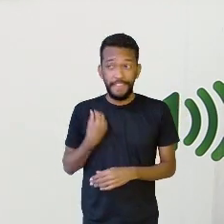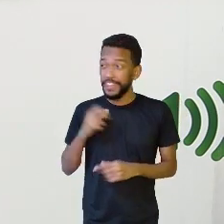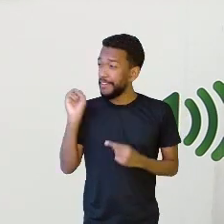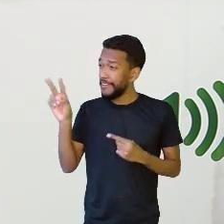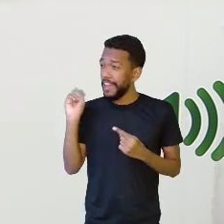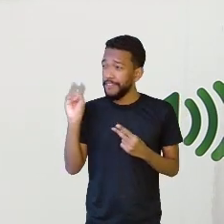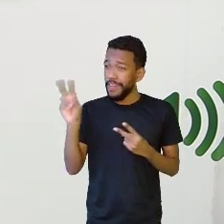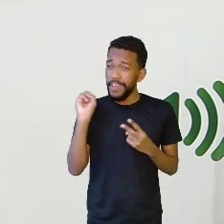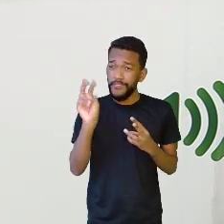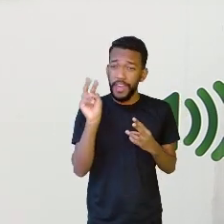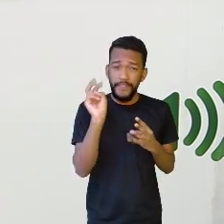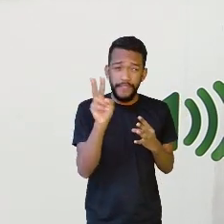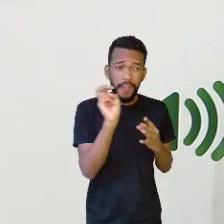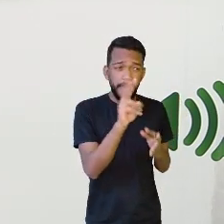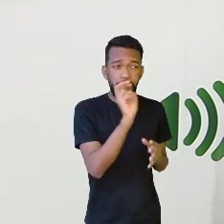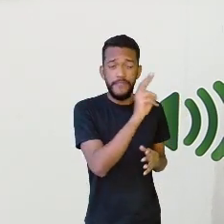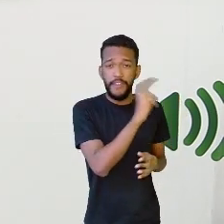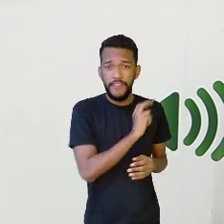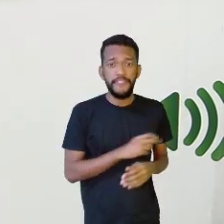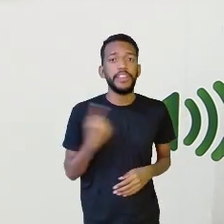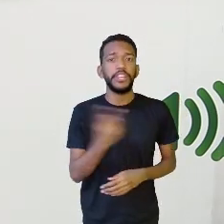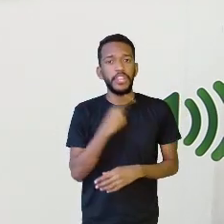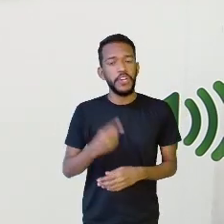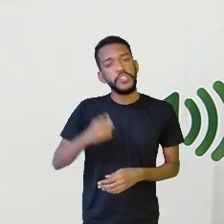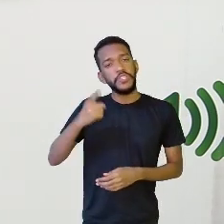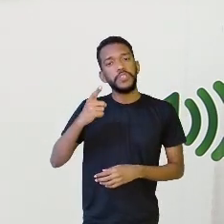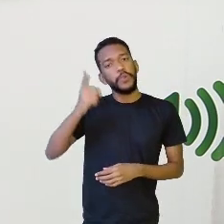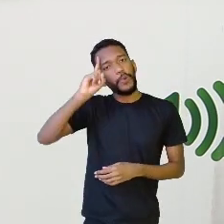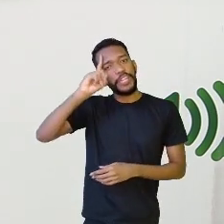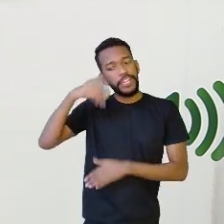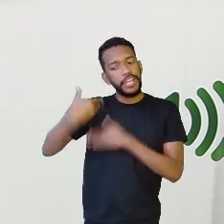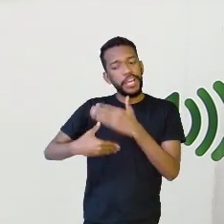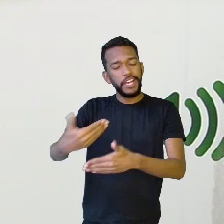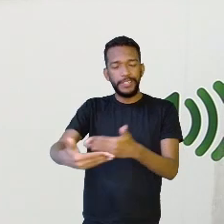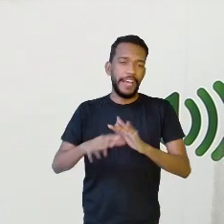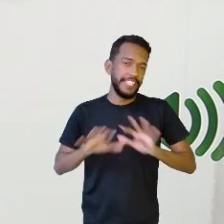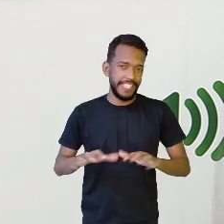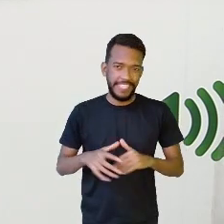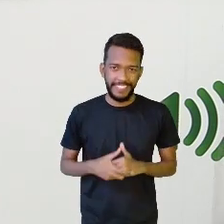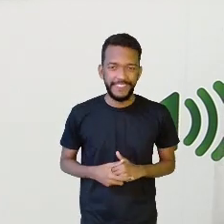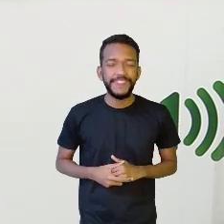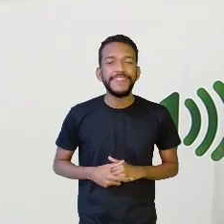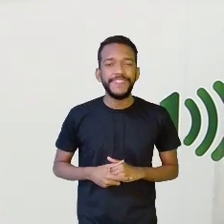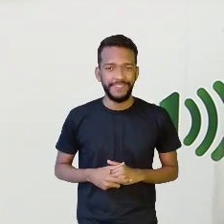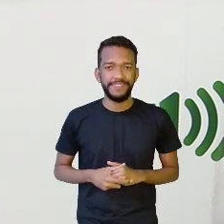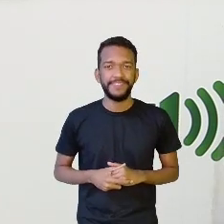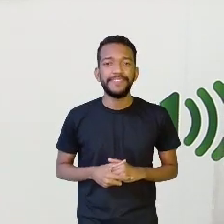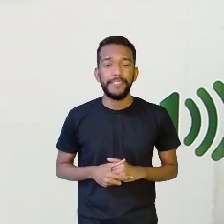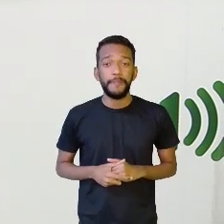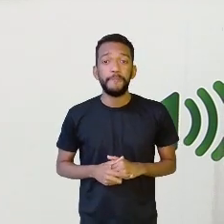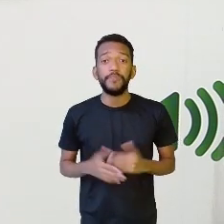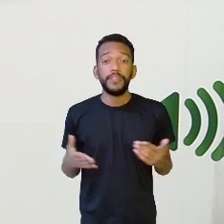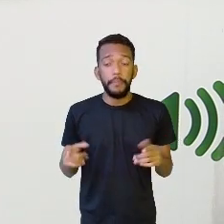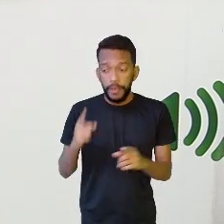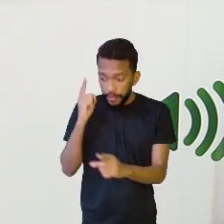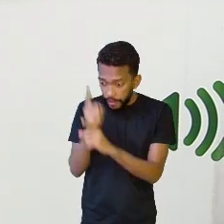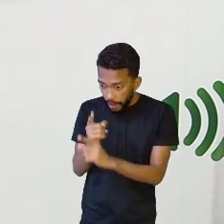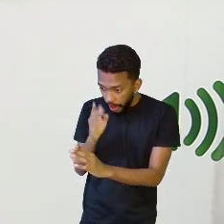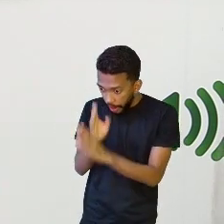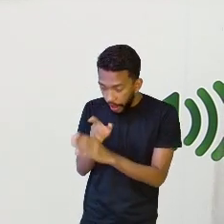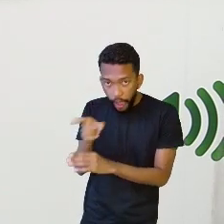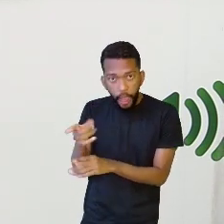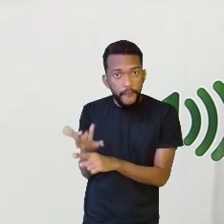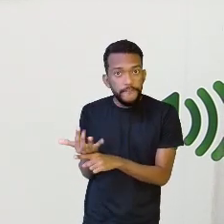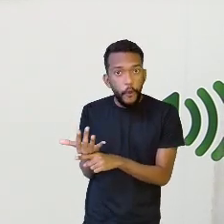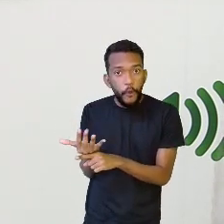em muitas situações do nosso cotidiano. A descoberta do fogo foi